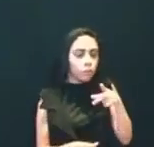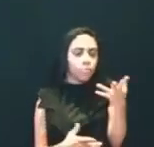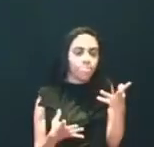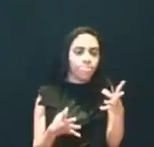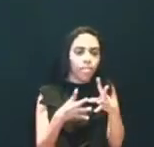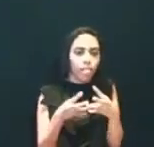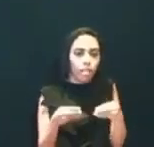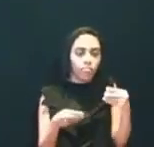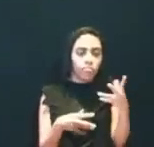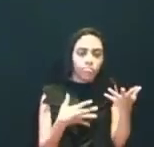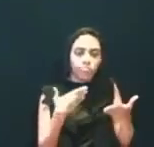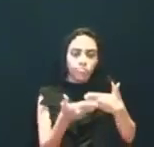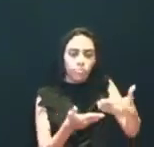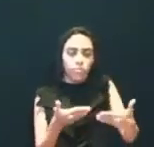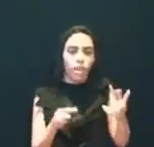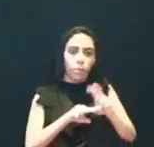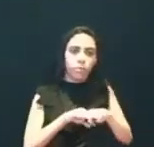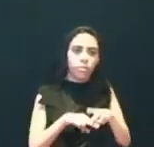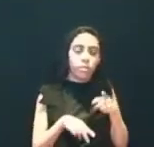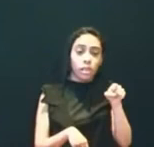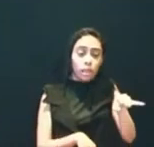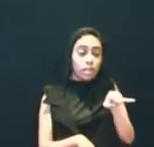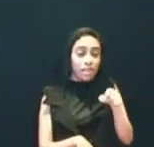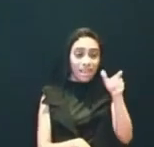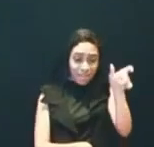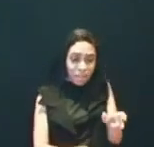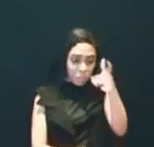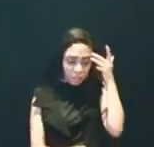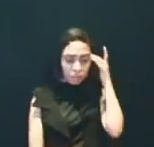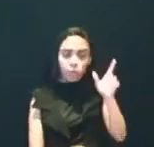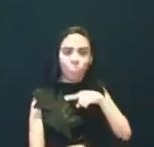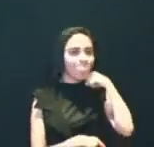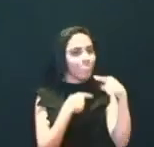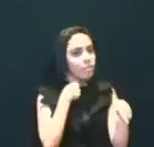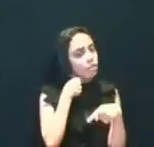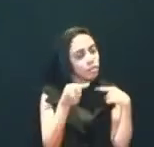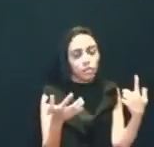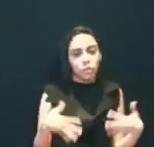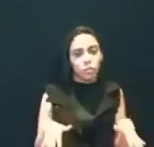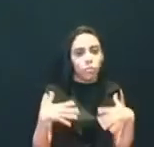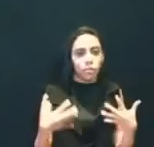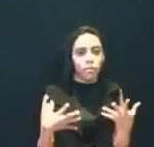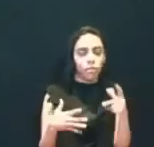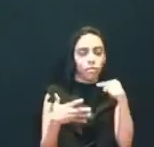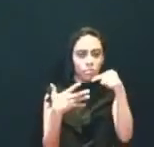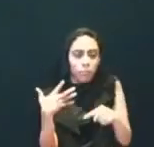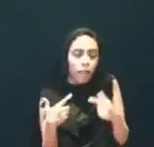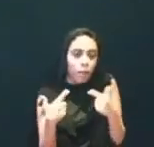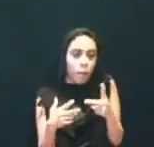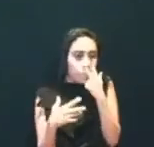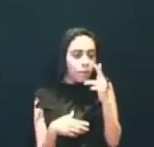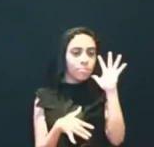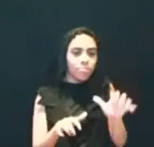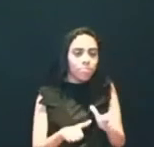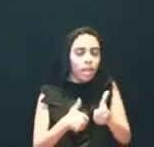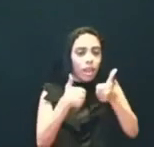E essa informação, que o paciente não alcança a remissão, ele não atinge esses critérios de